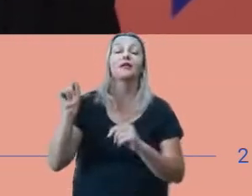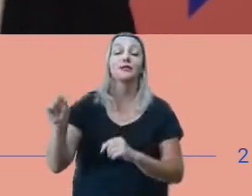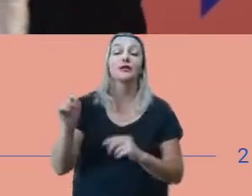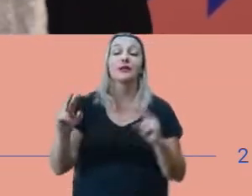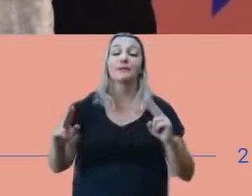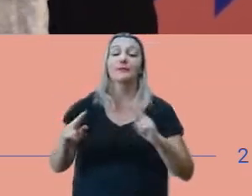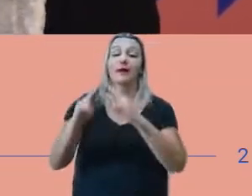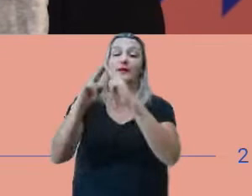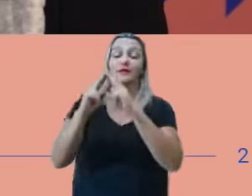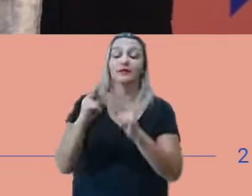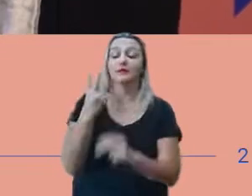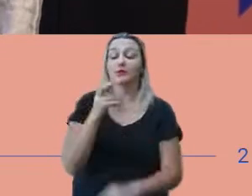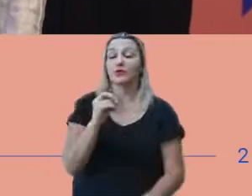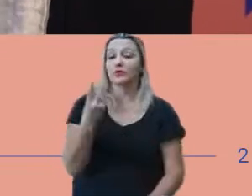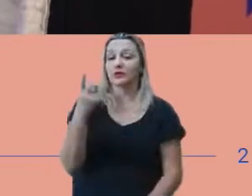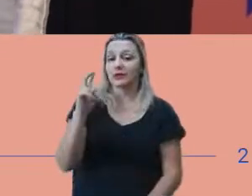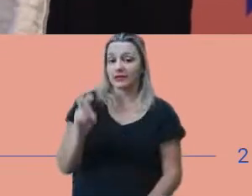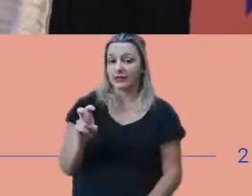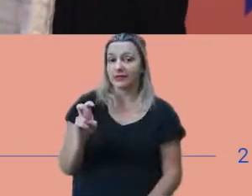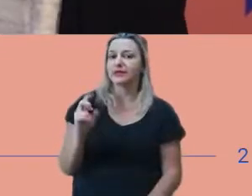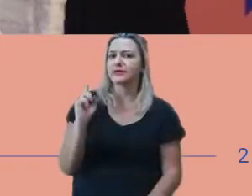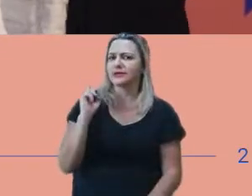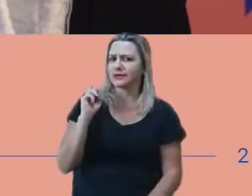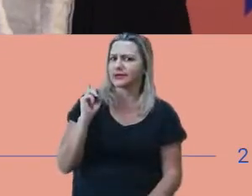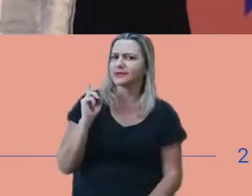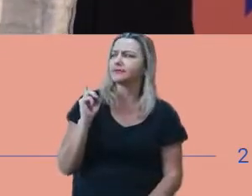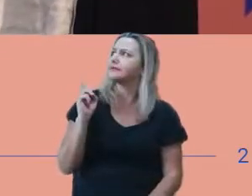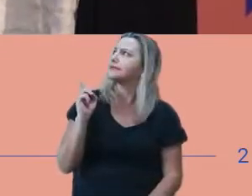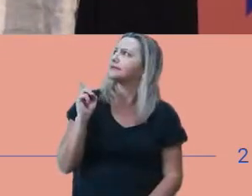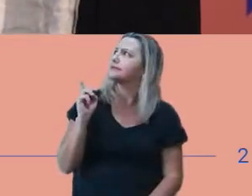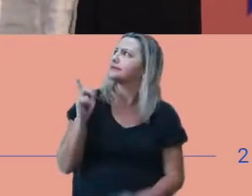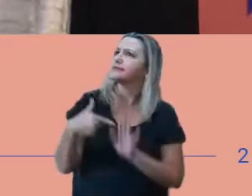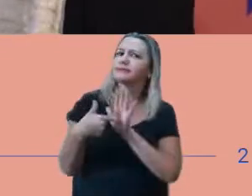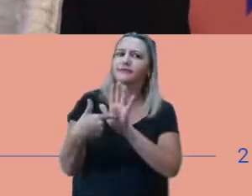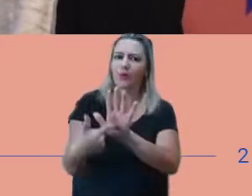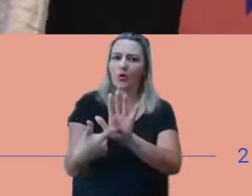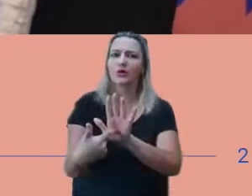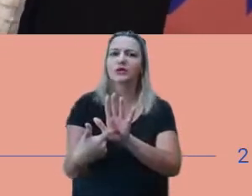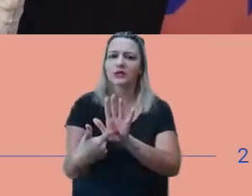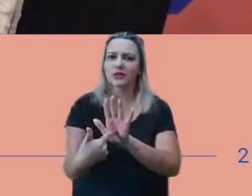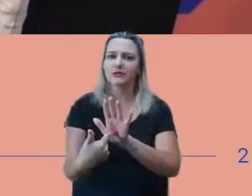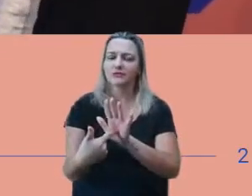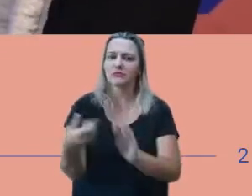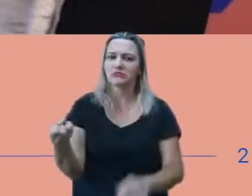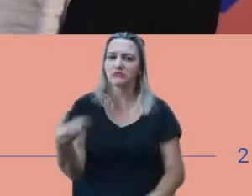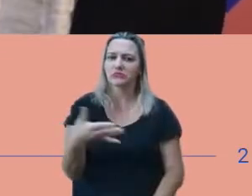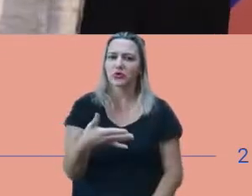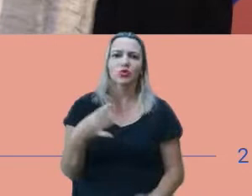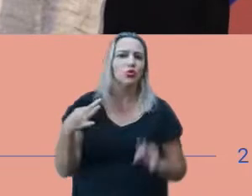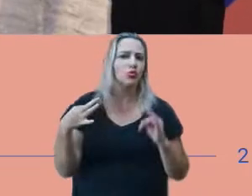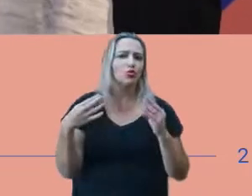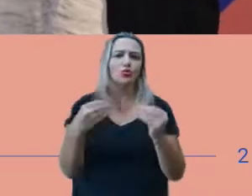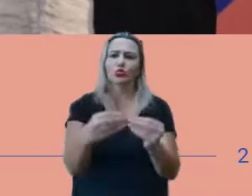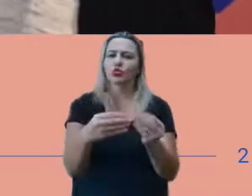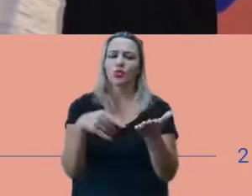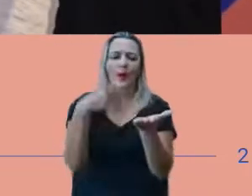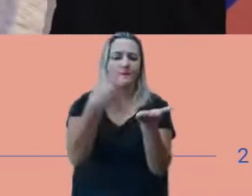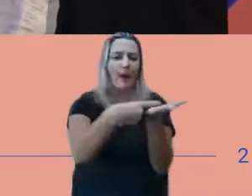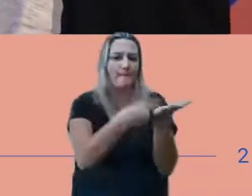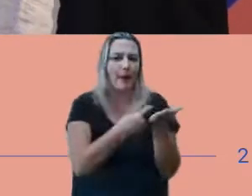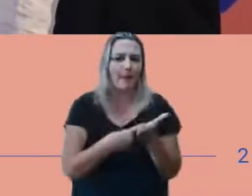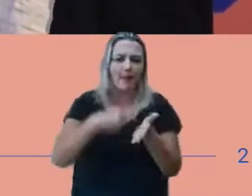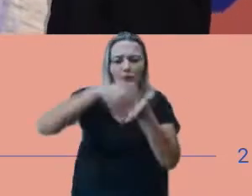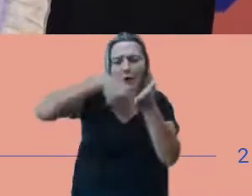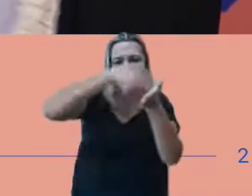esse dado que eu acho muito interessante e relevante ainda muito atual né que todos os compromissos assinados lá por